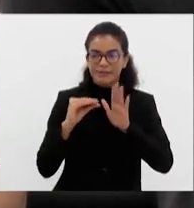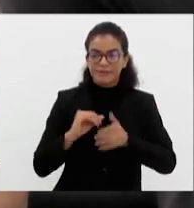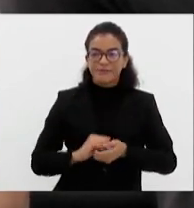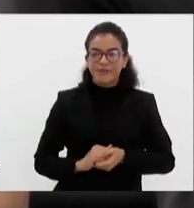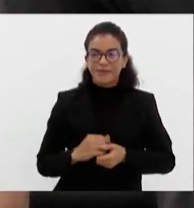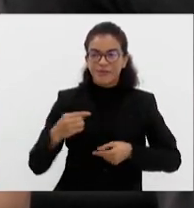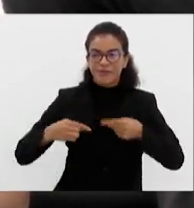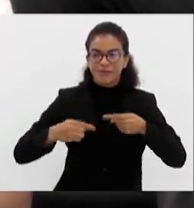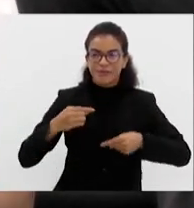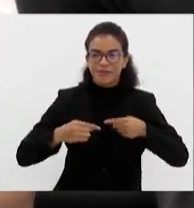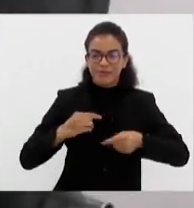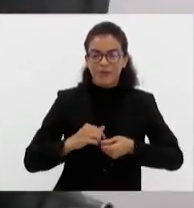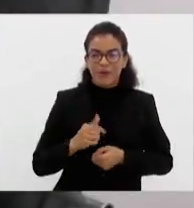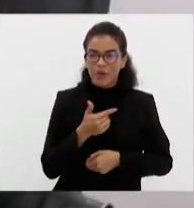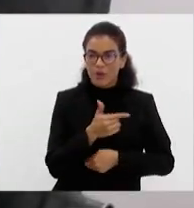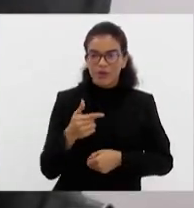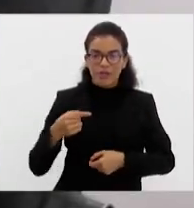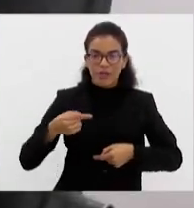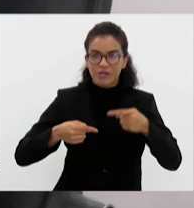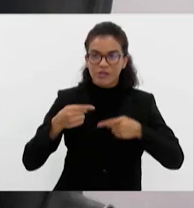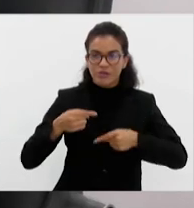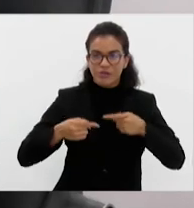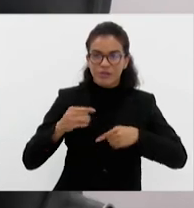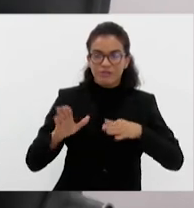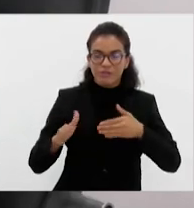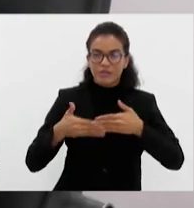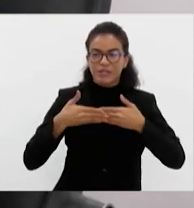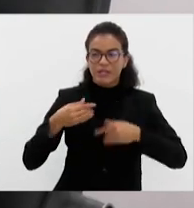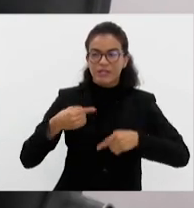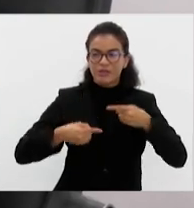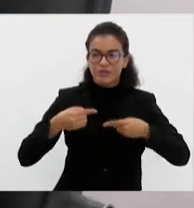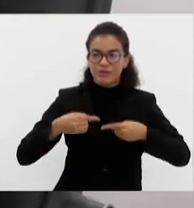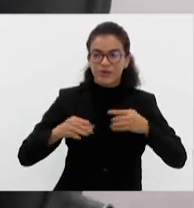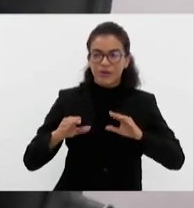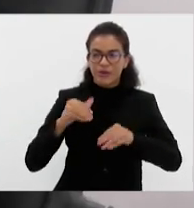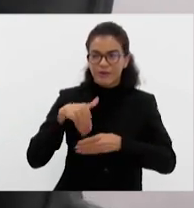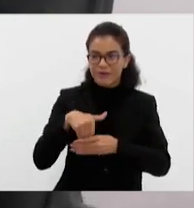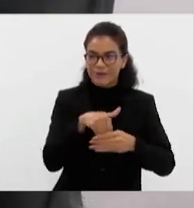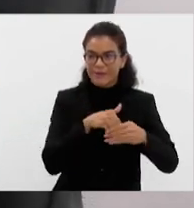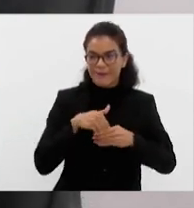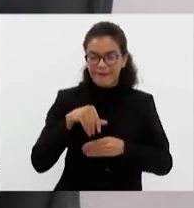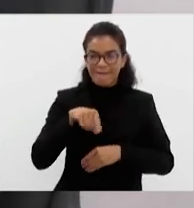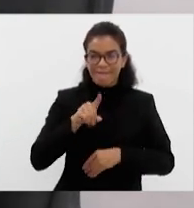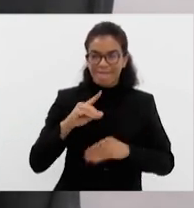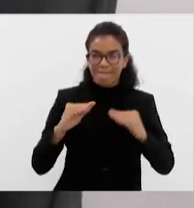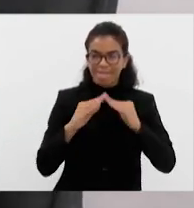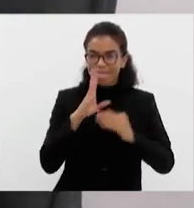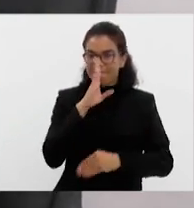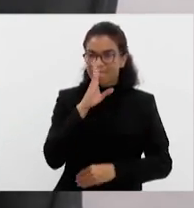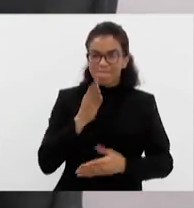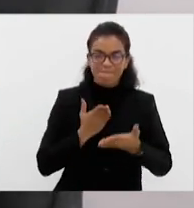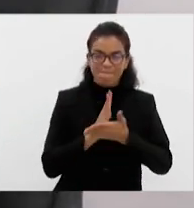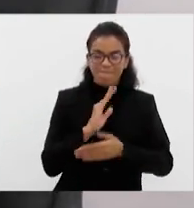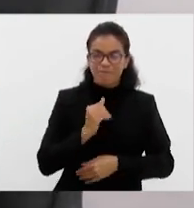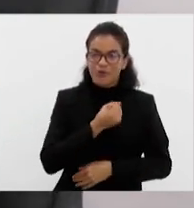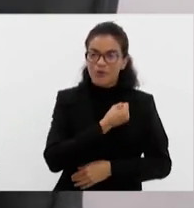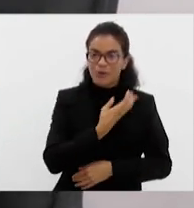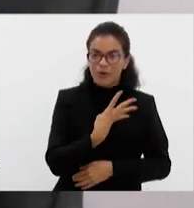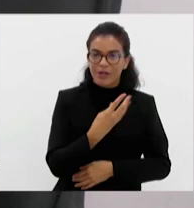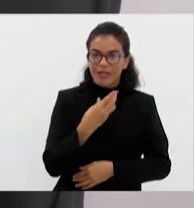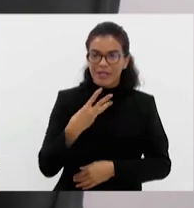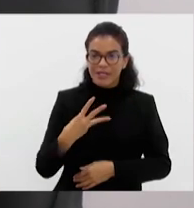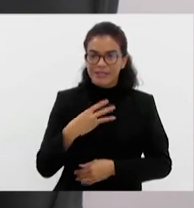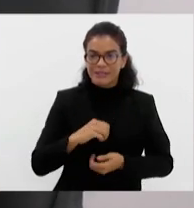Em discussão, não havendo quem queira discutir, encerrada a discussão, em votação, se os que aprovam permaneçam como estão, aprovado 43 da